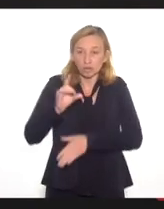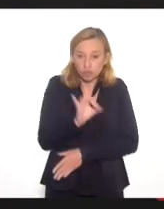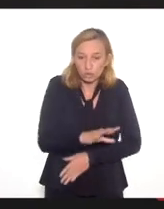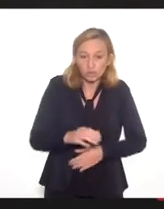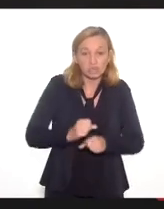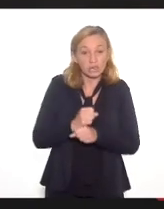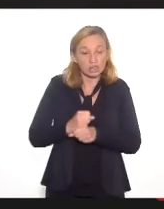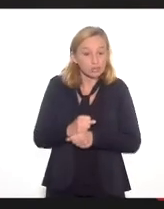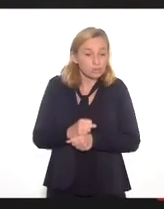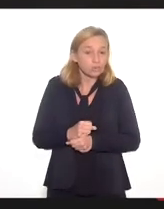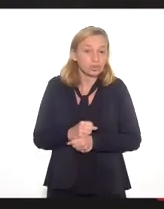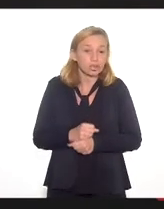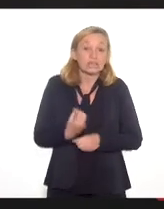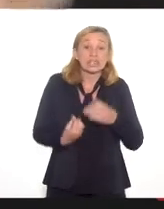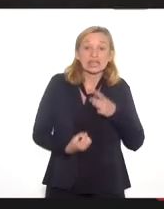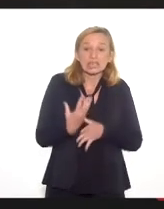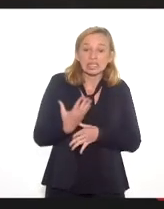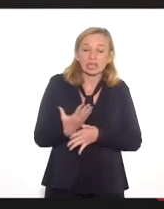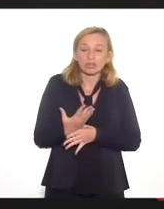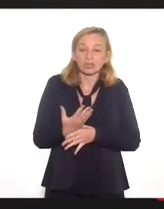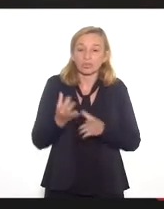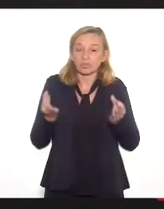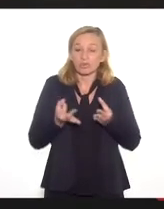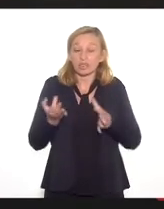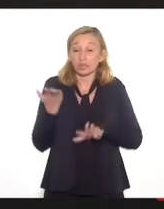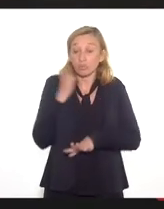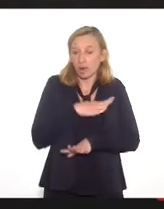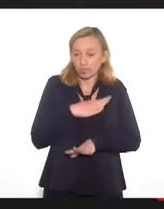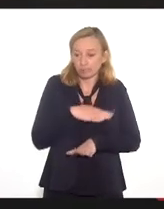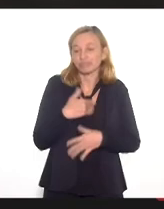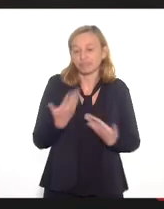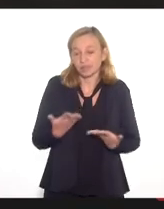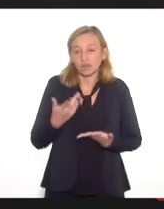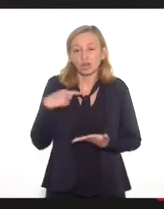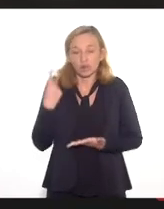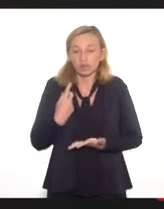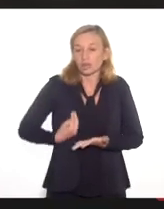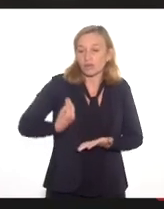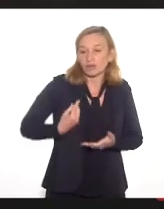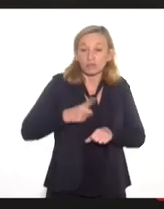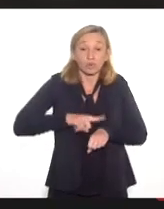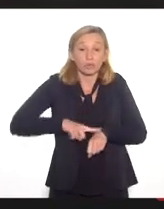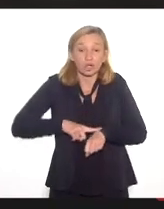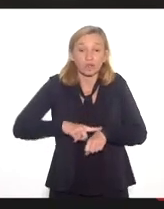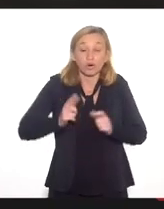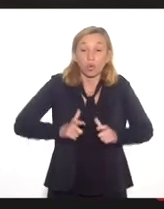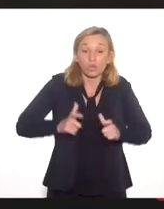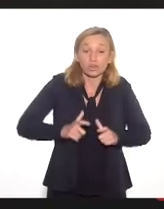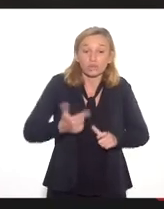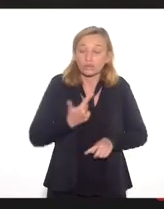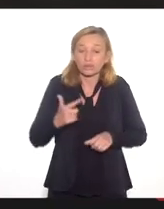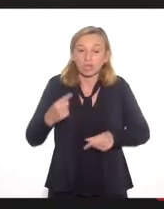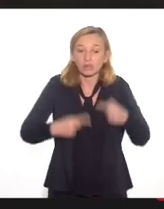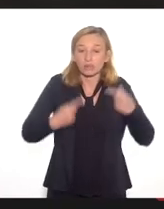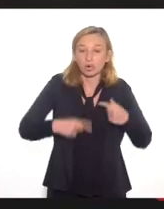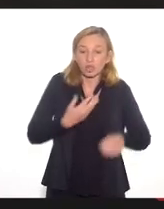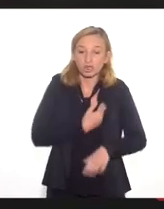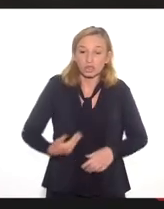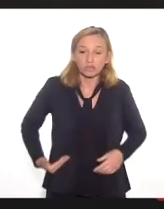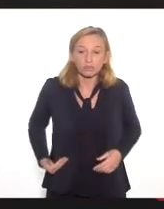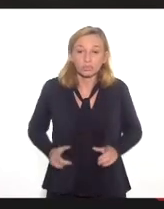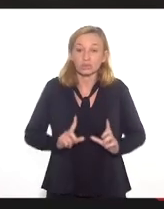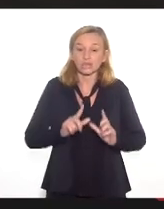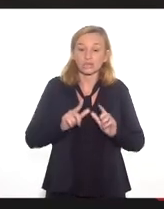e cria uma onda perfeita do mal a gente está vivendo um momento onde nós não temos as políticas públicas sendo